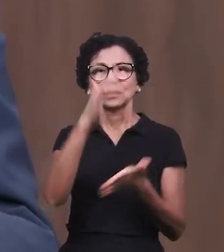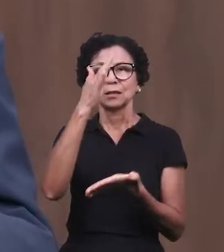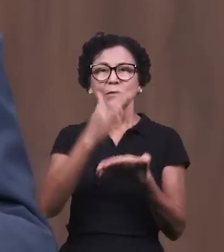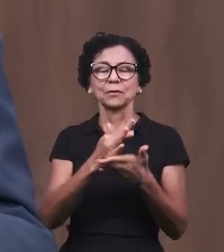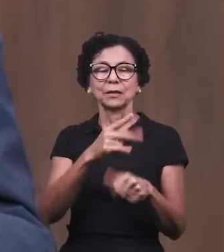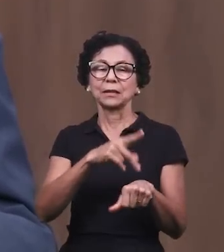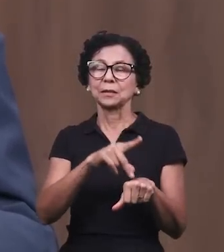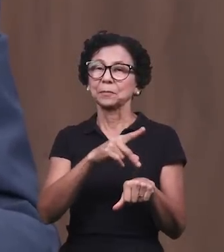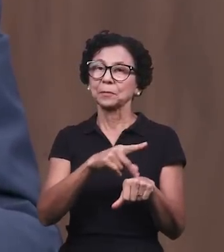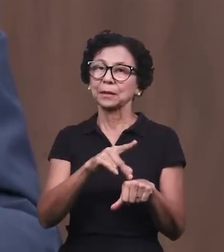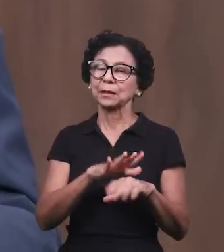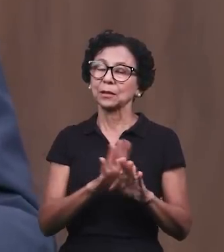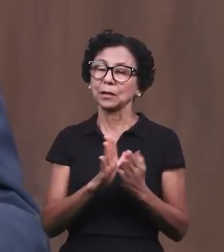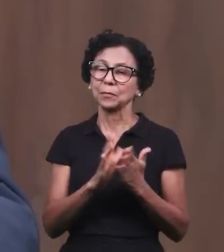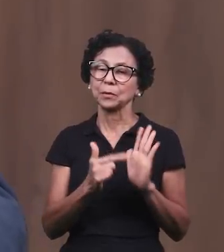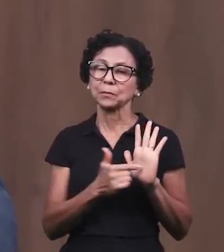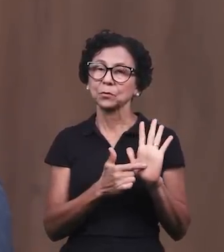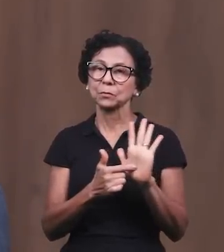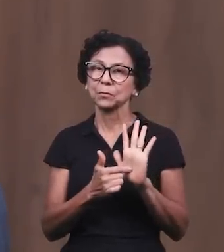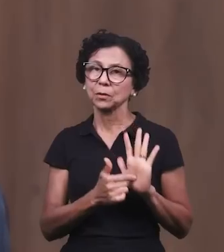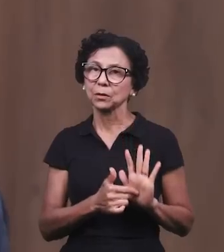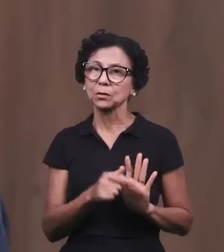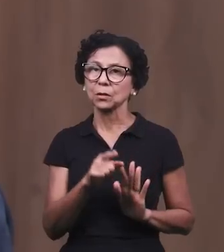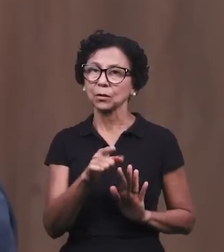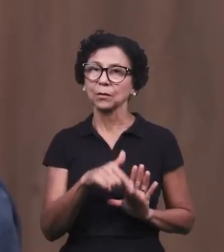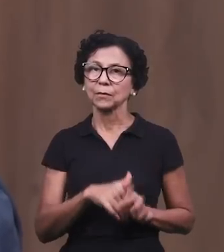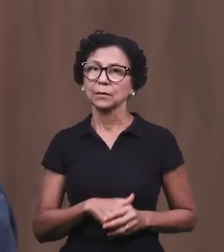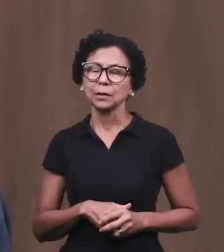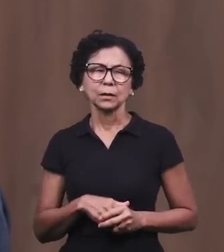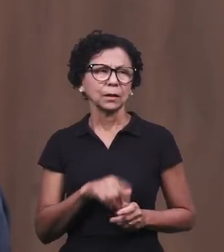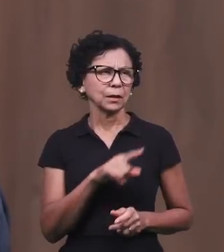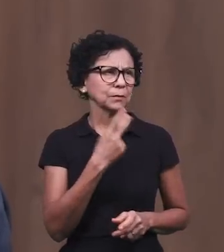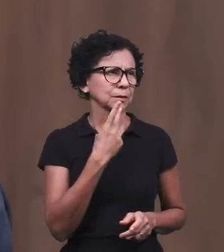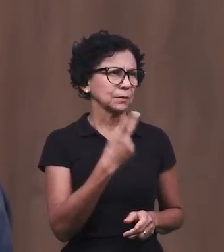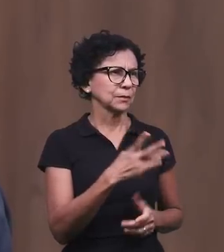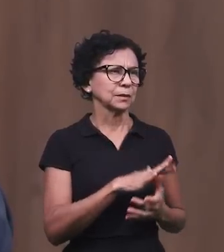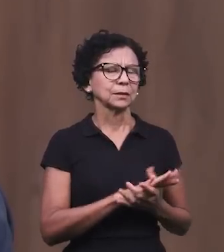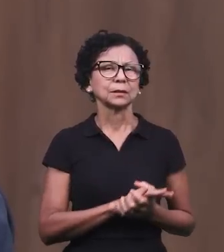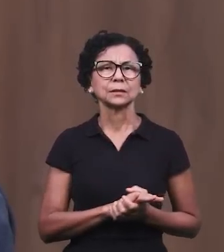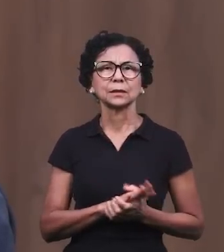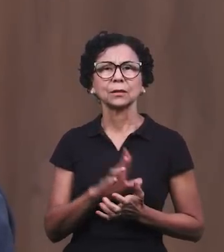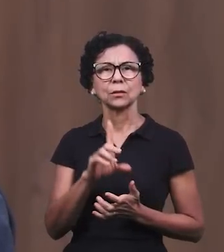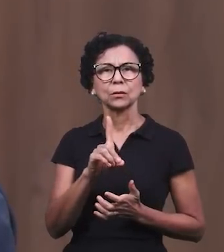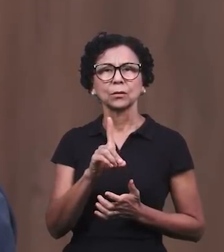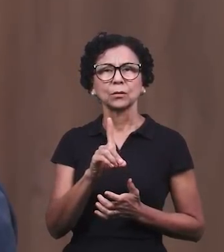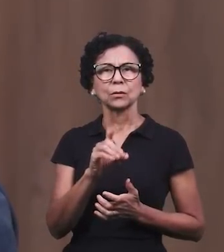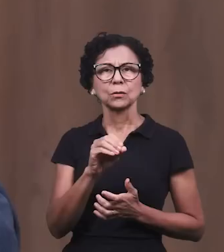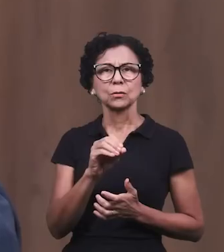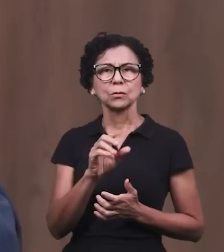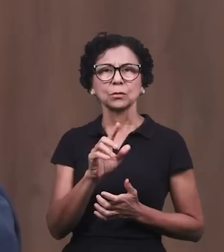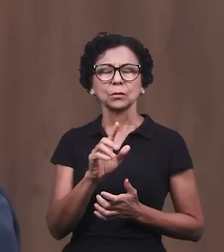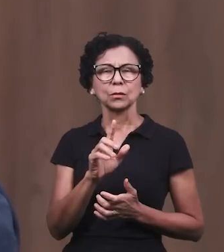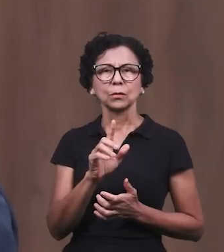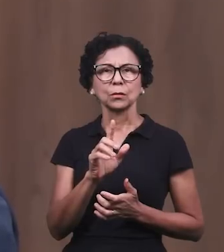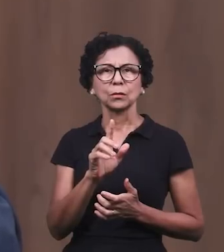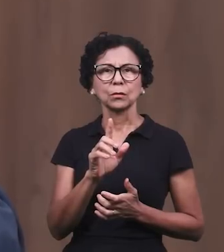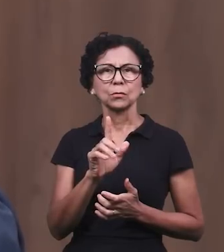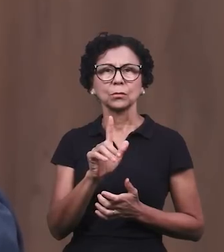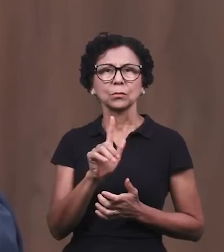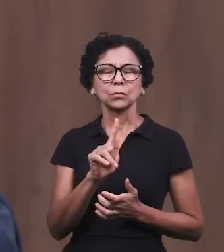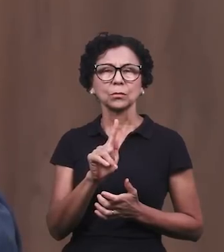fé e prática. Ela diz para você que você não pode... Você falou, os dogmas, eles